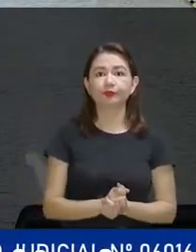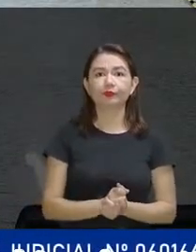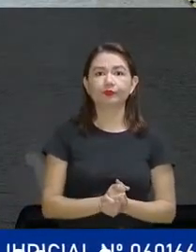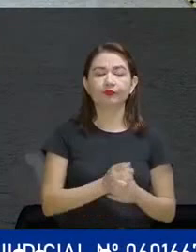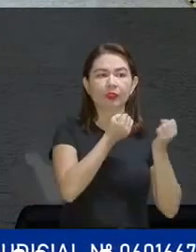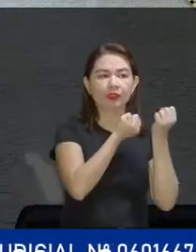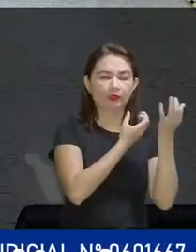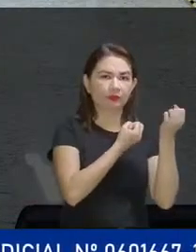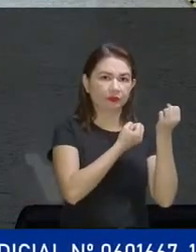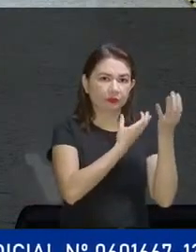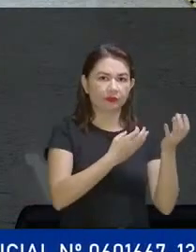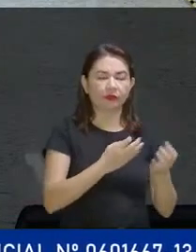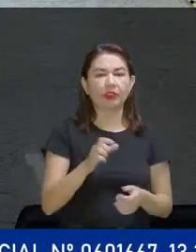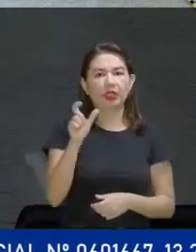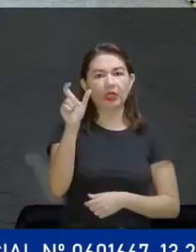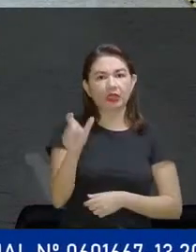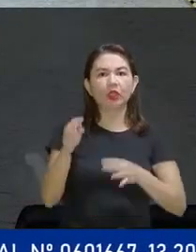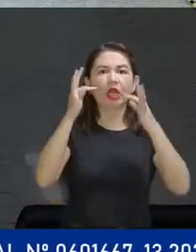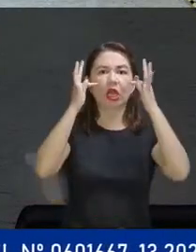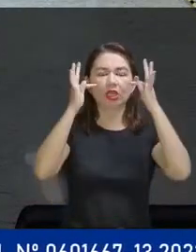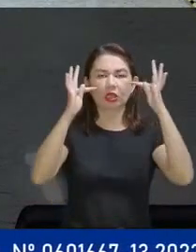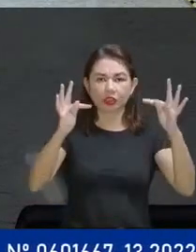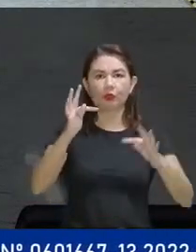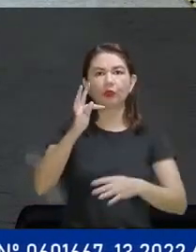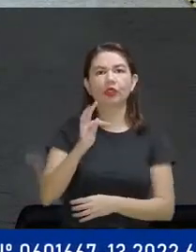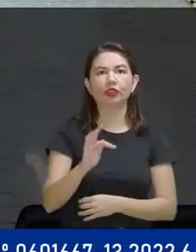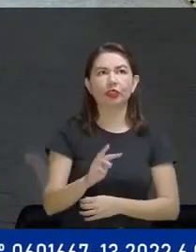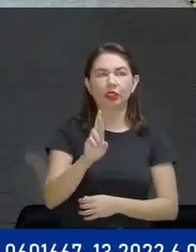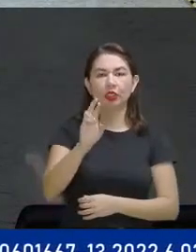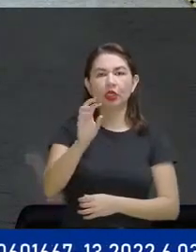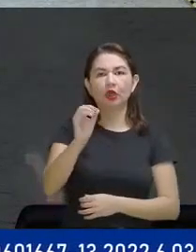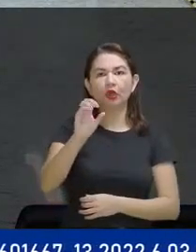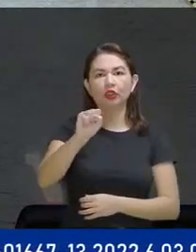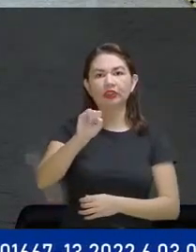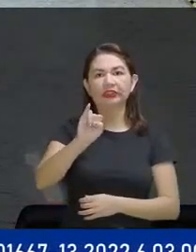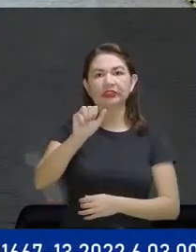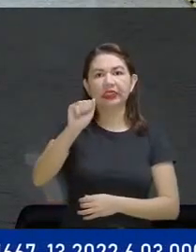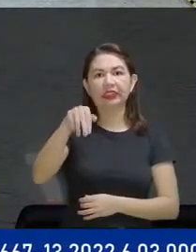da testemunha Rosiane da Costa Santana.